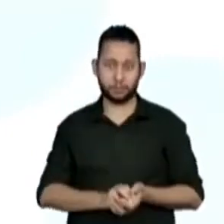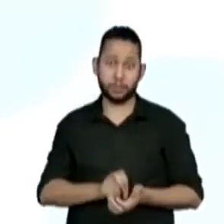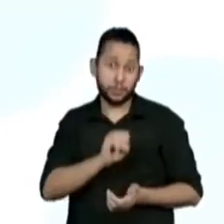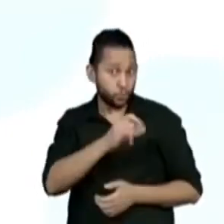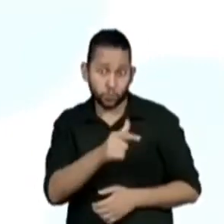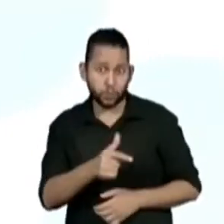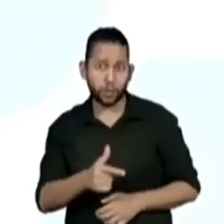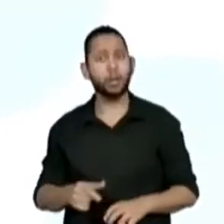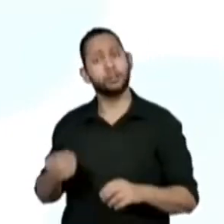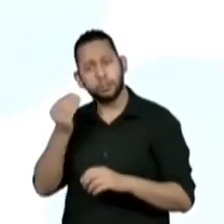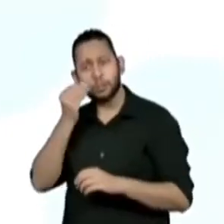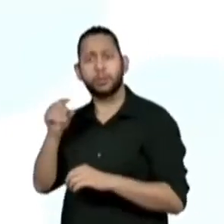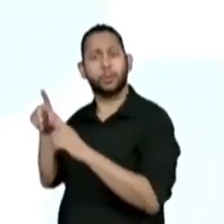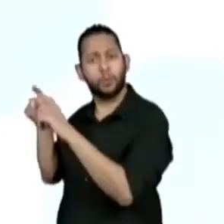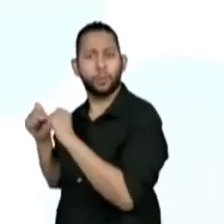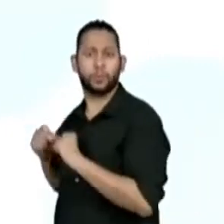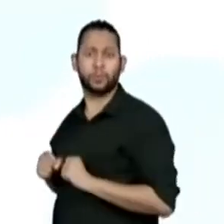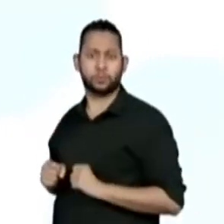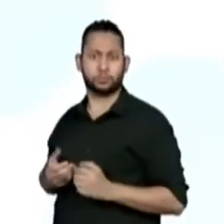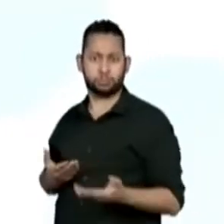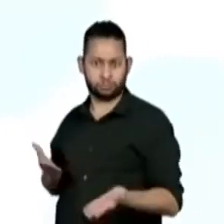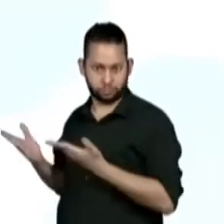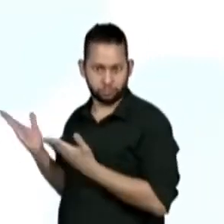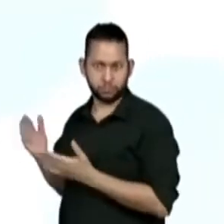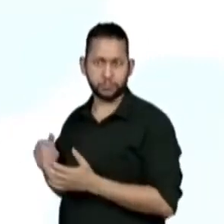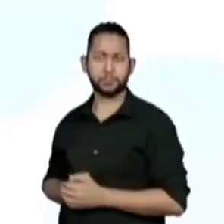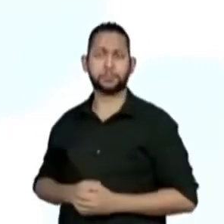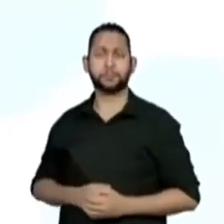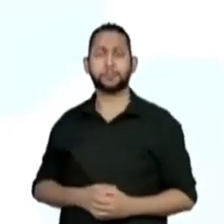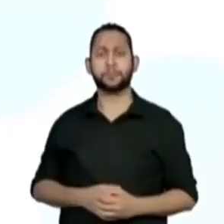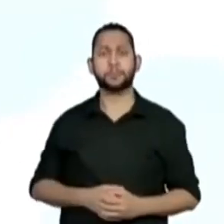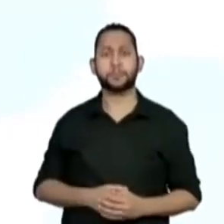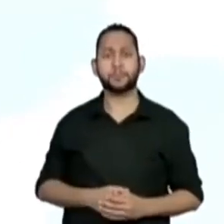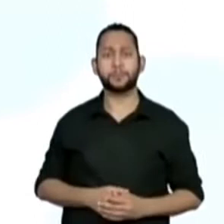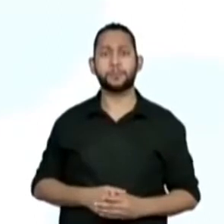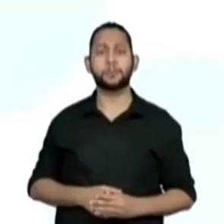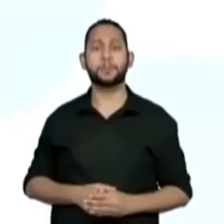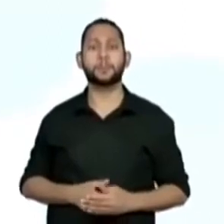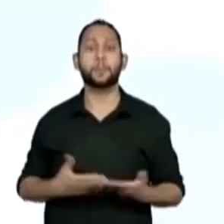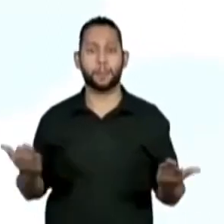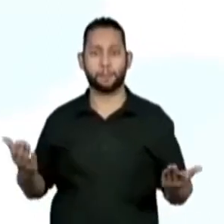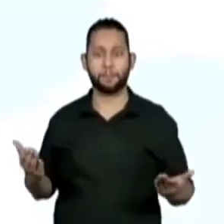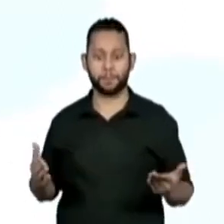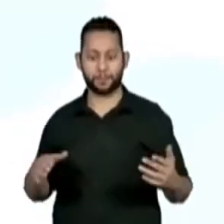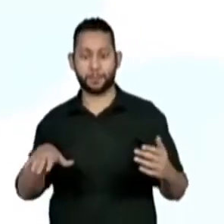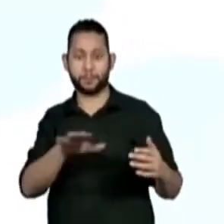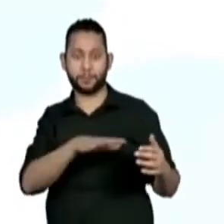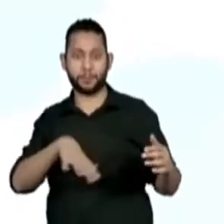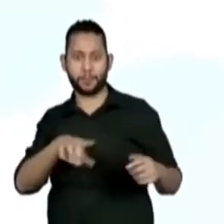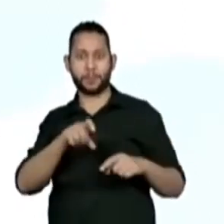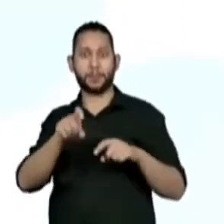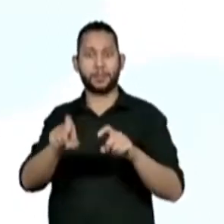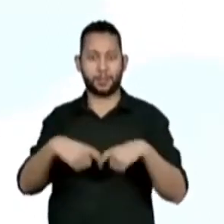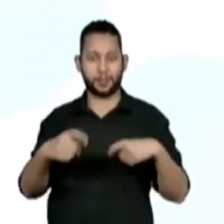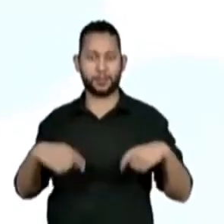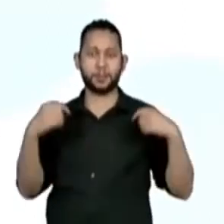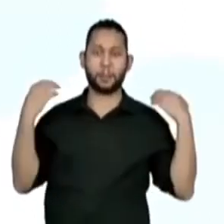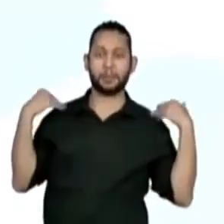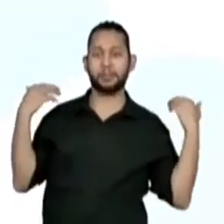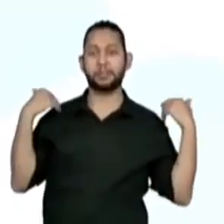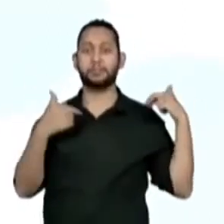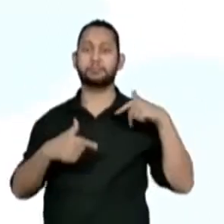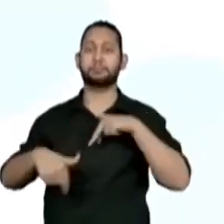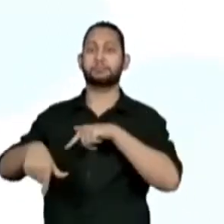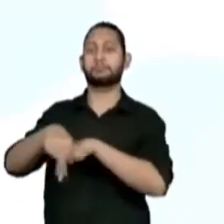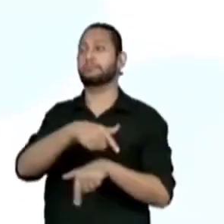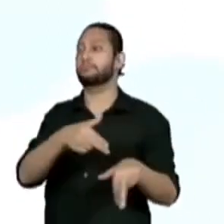para guardar ou depois dá uma olhadinha no repositório, certo? Passeando pelo sítio, as crianças observaram as alturas